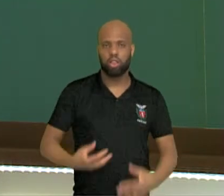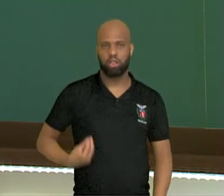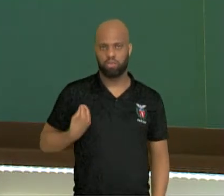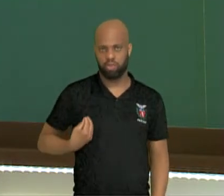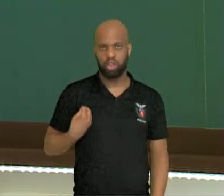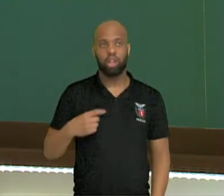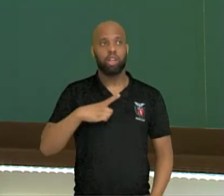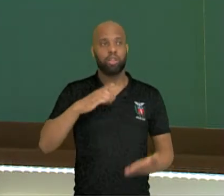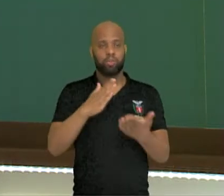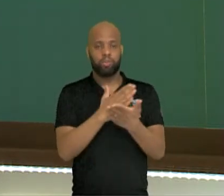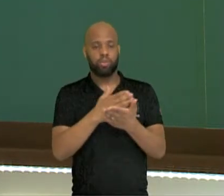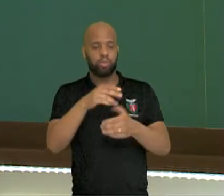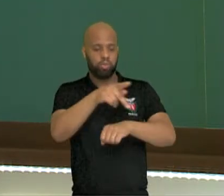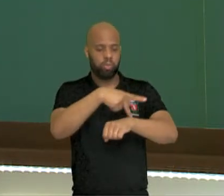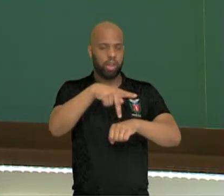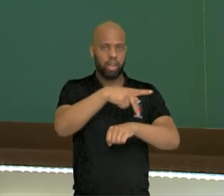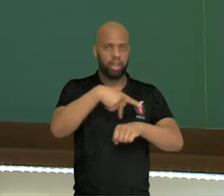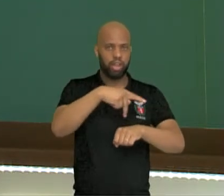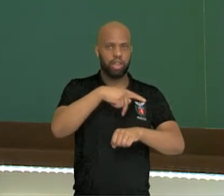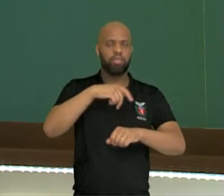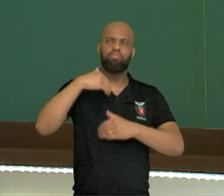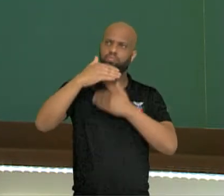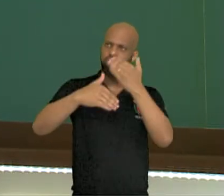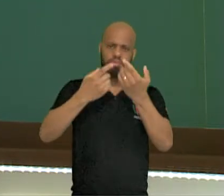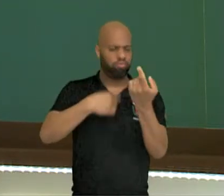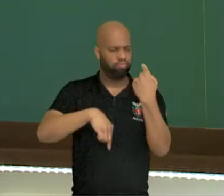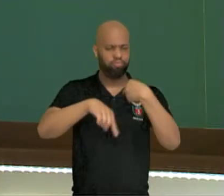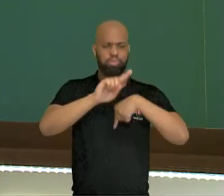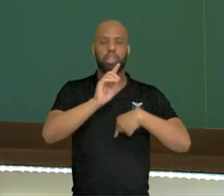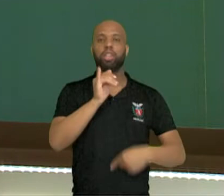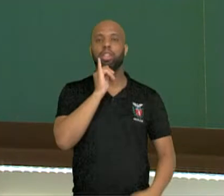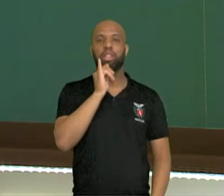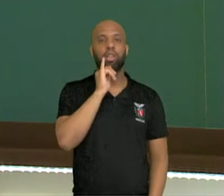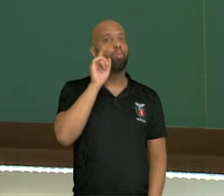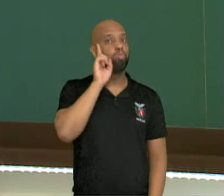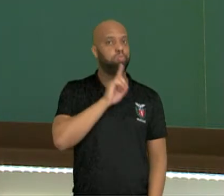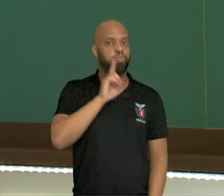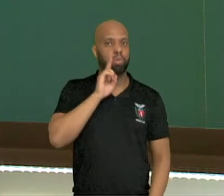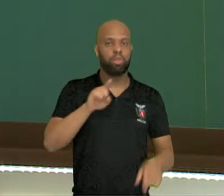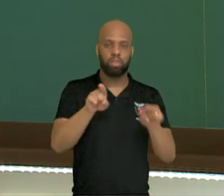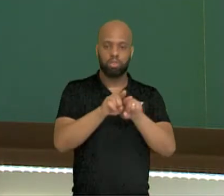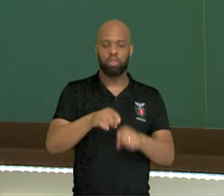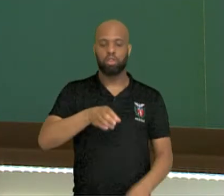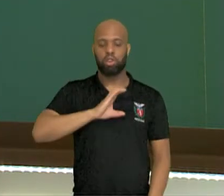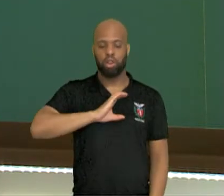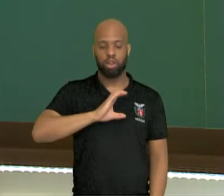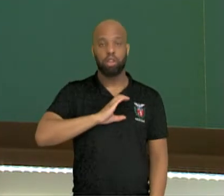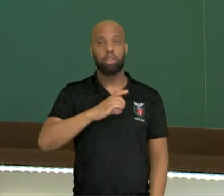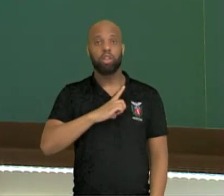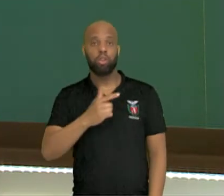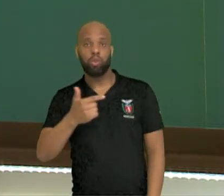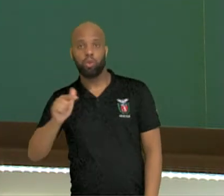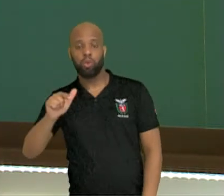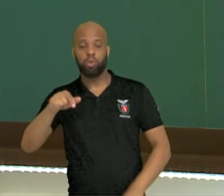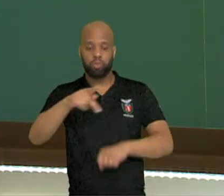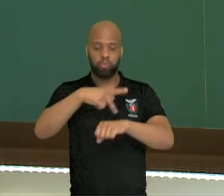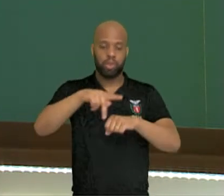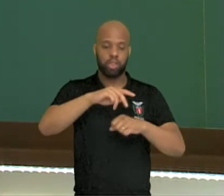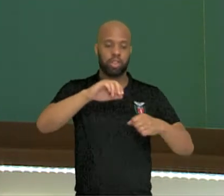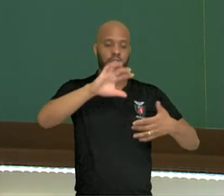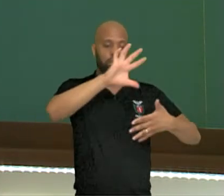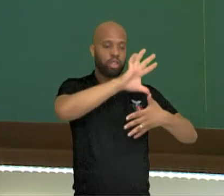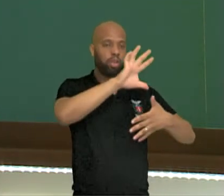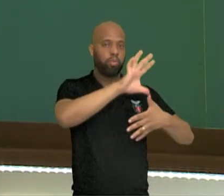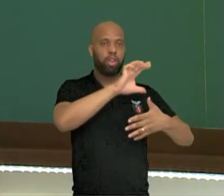alguns países extremamente desenvolvidos, como Estados Unidos e Canadá, e outros países da América apresentam